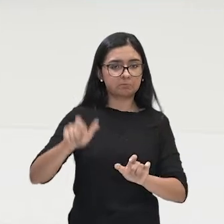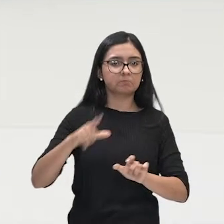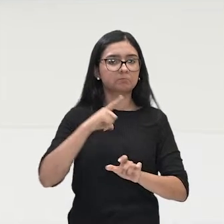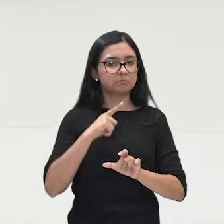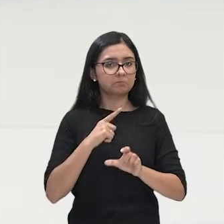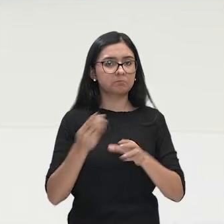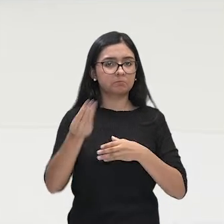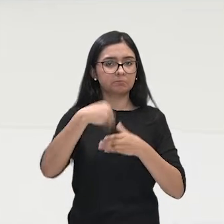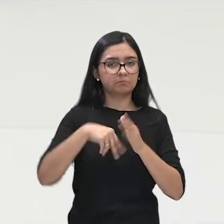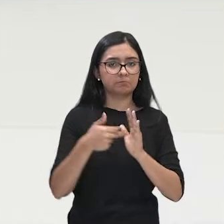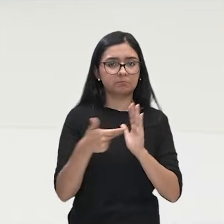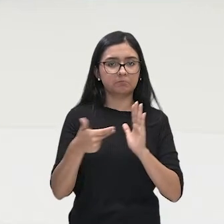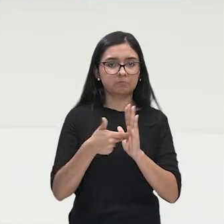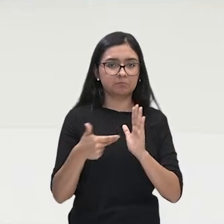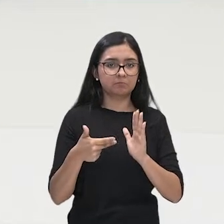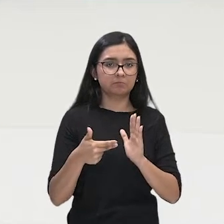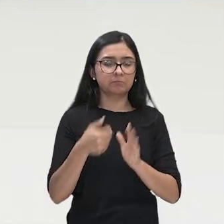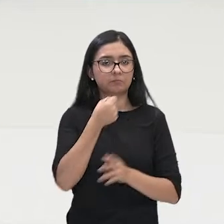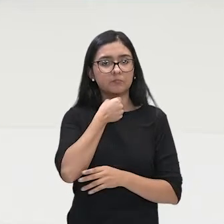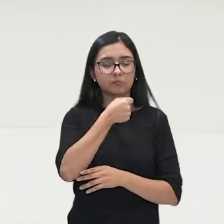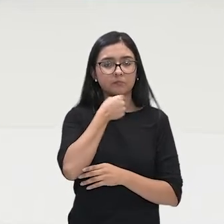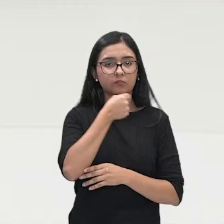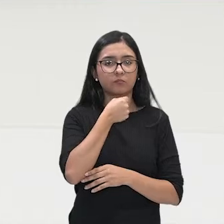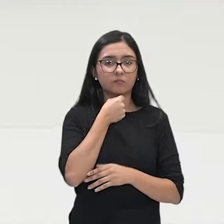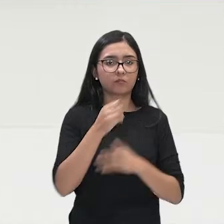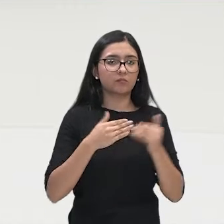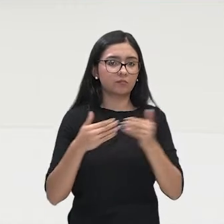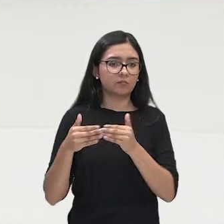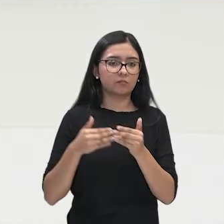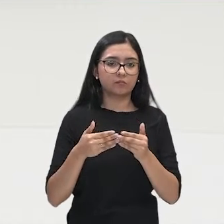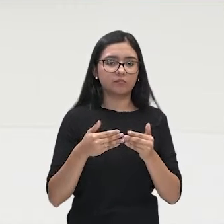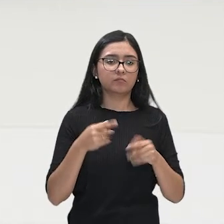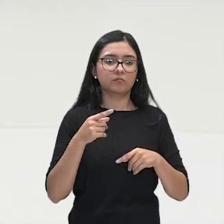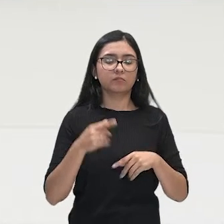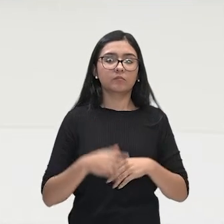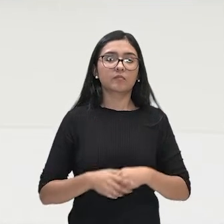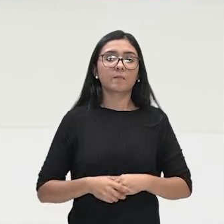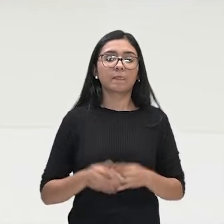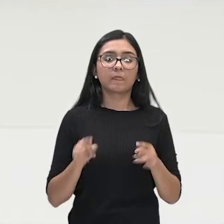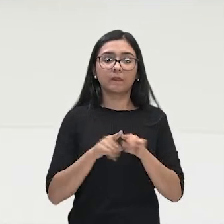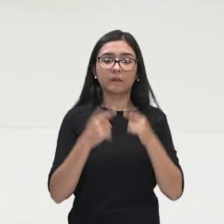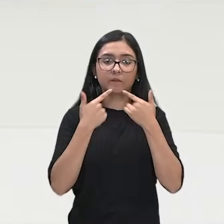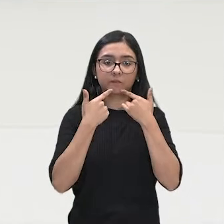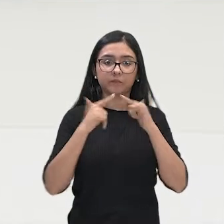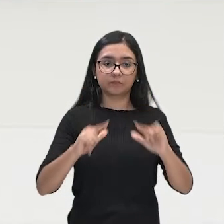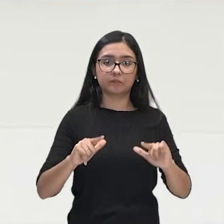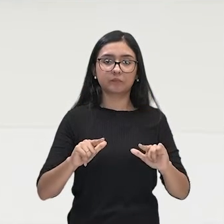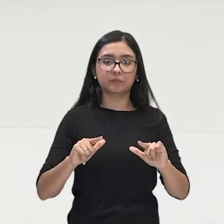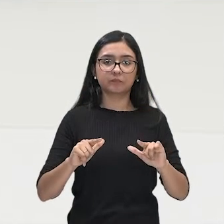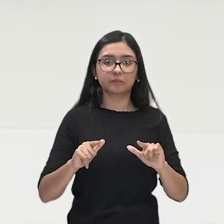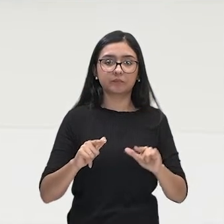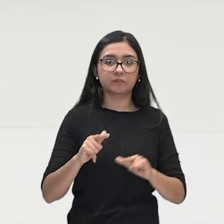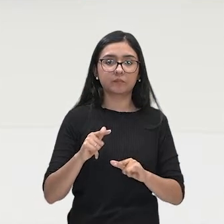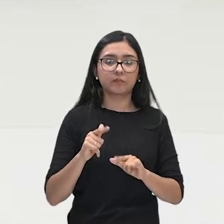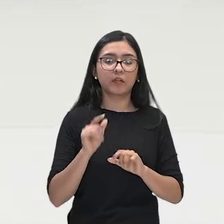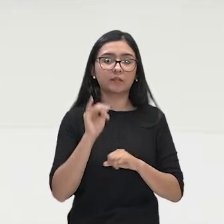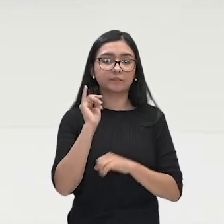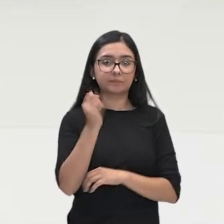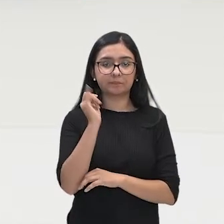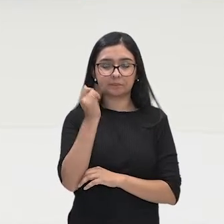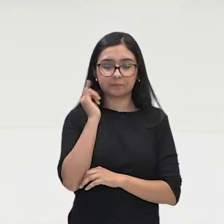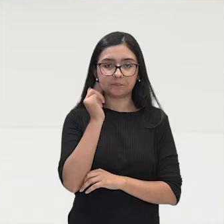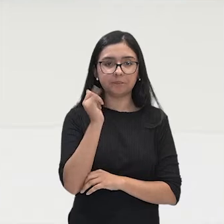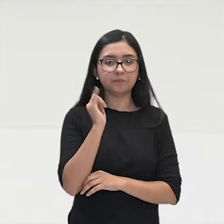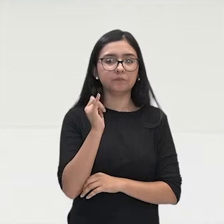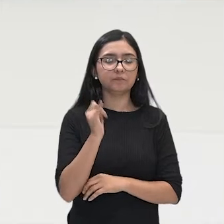nessa reportagem, por exemplo, ou de qualquer outro objeto. A linguagem narrativa.